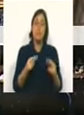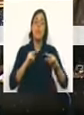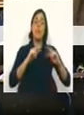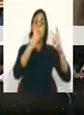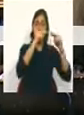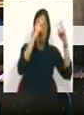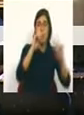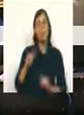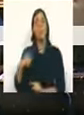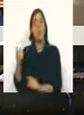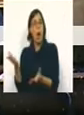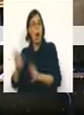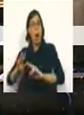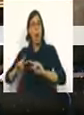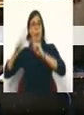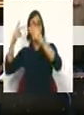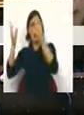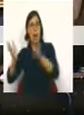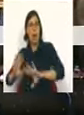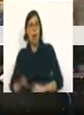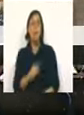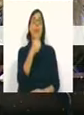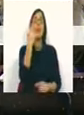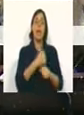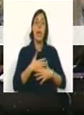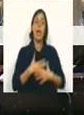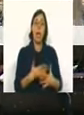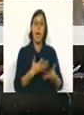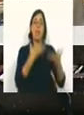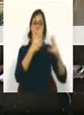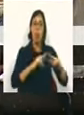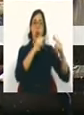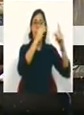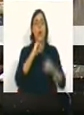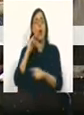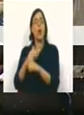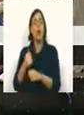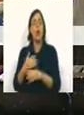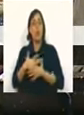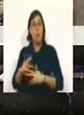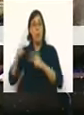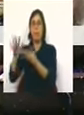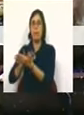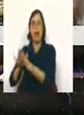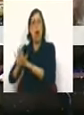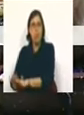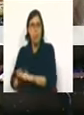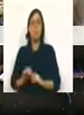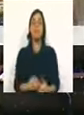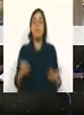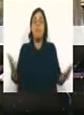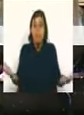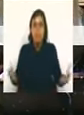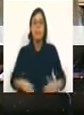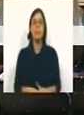promovidos, outros não são promovidos. Uns têm as carreiras descongeladas, outros não têm as carreiras descongeladas. Isto